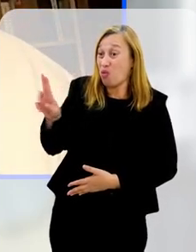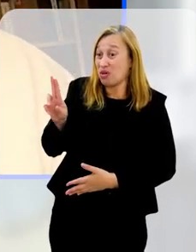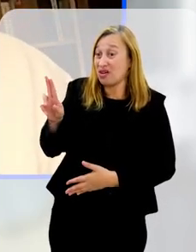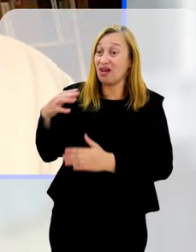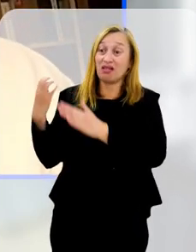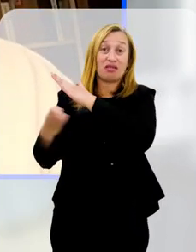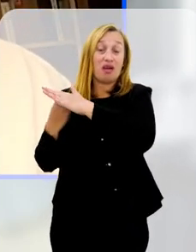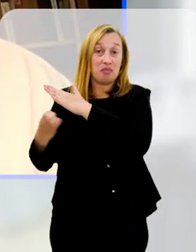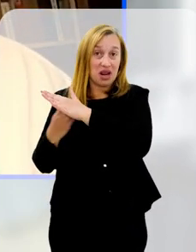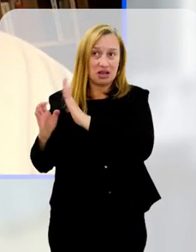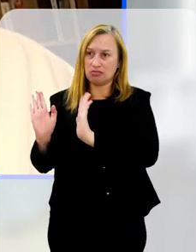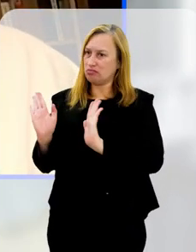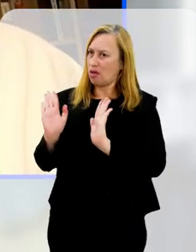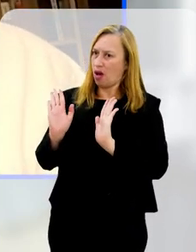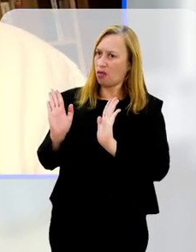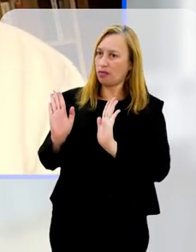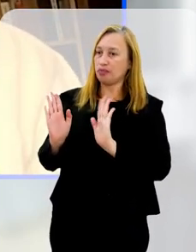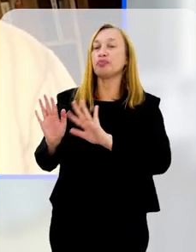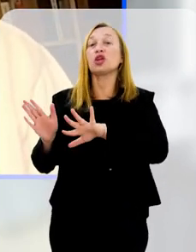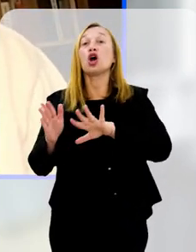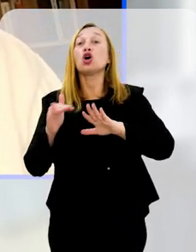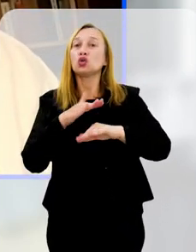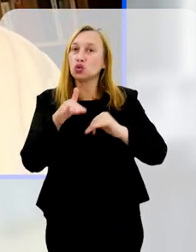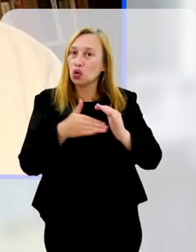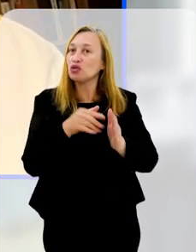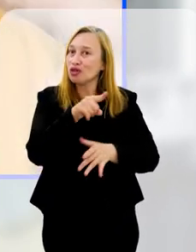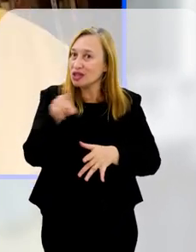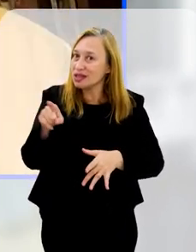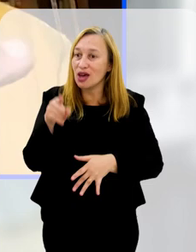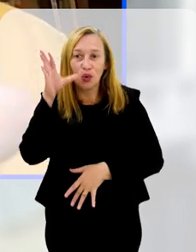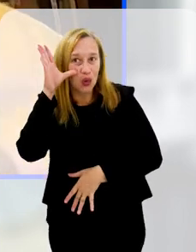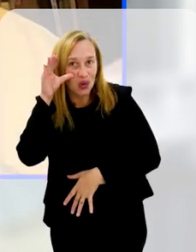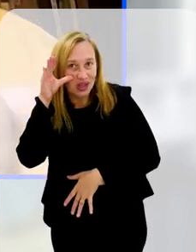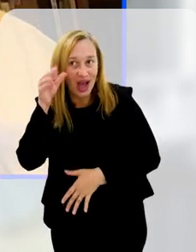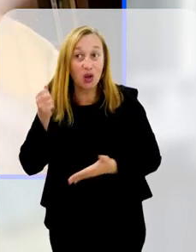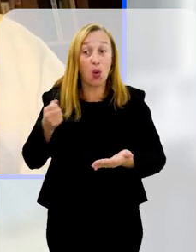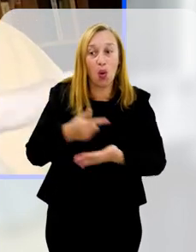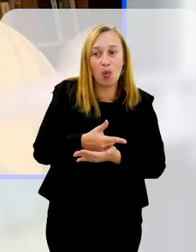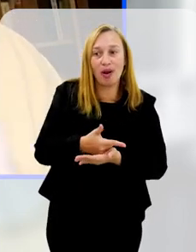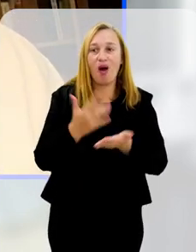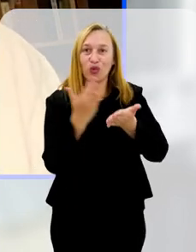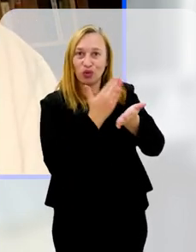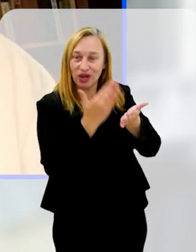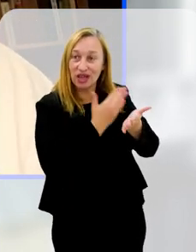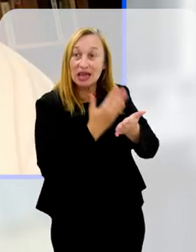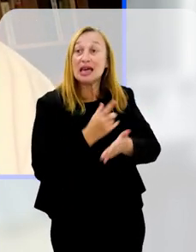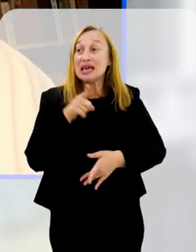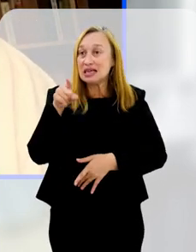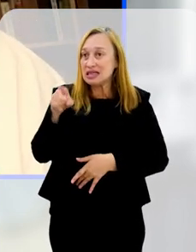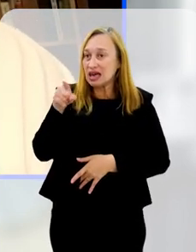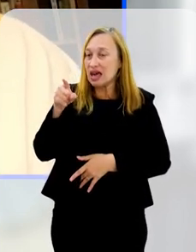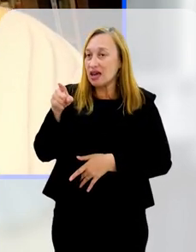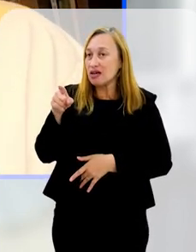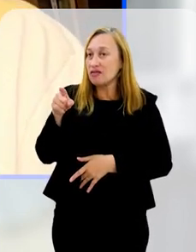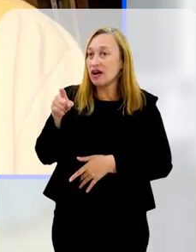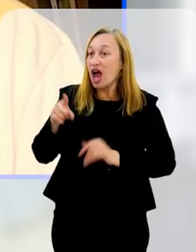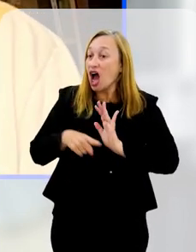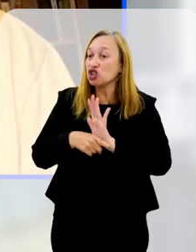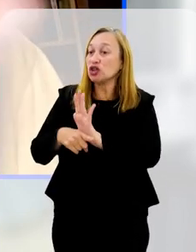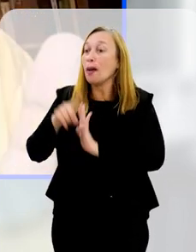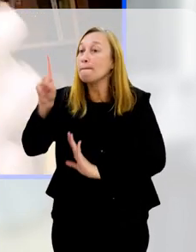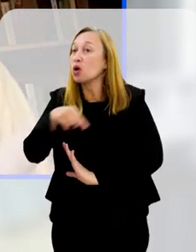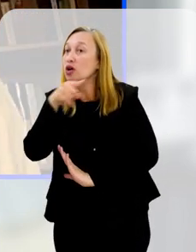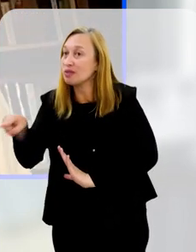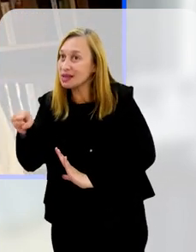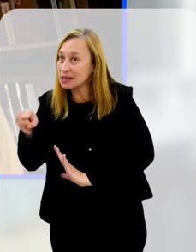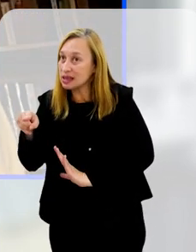mundo compre o livro, e isso aí vai resultar na proibição do comércio